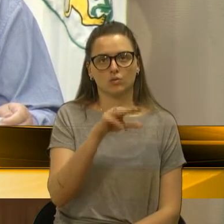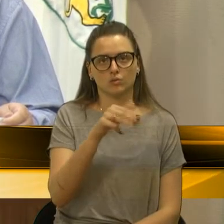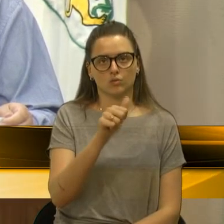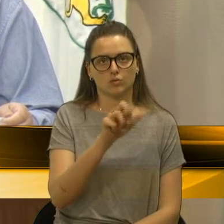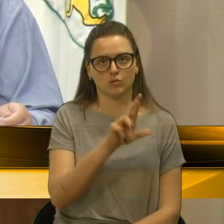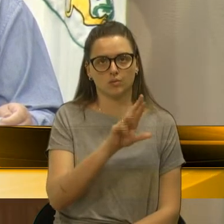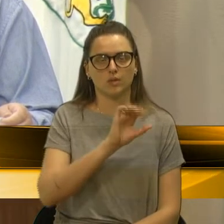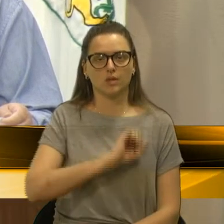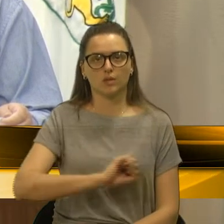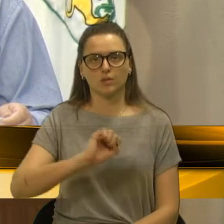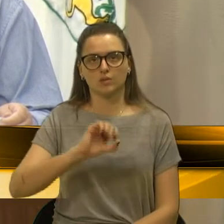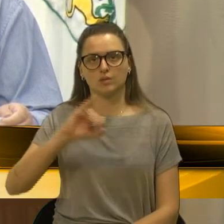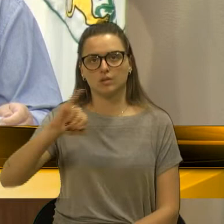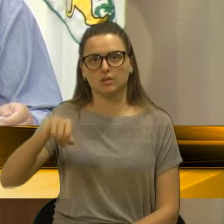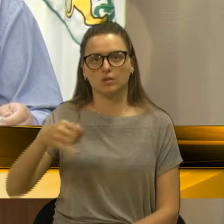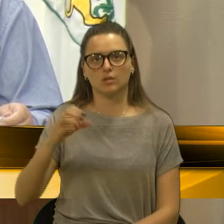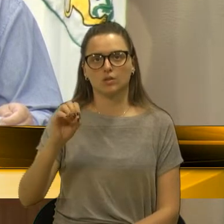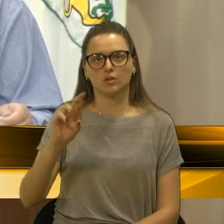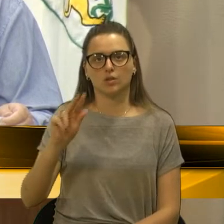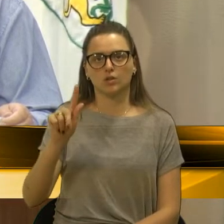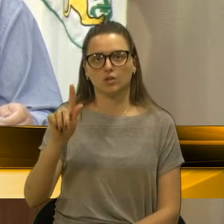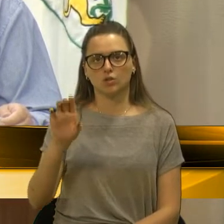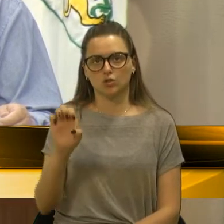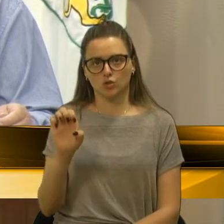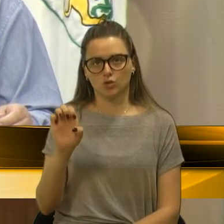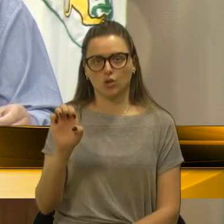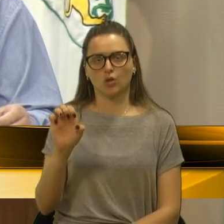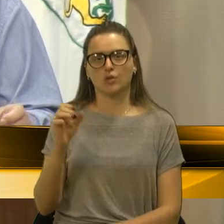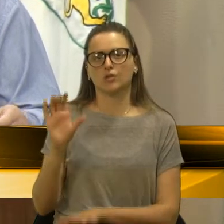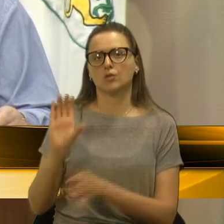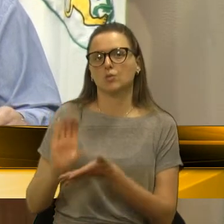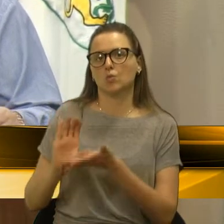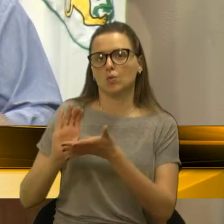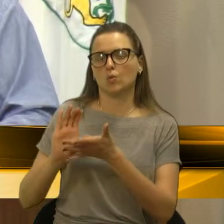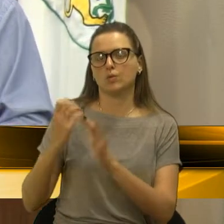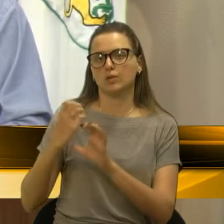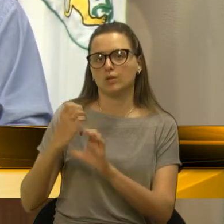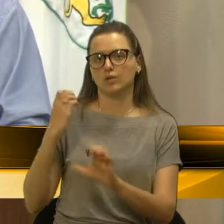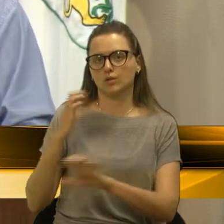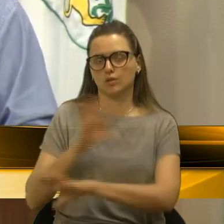o senhor Jorge Cassina, do Conselho Regional de Engenharia e Arquitetura.